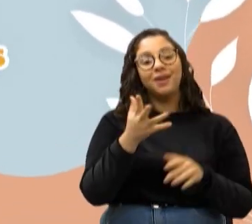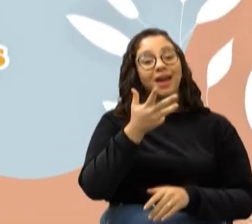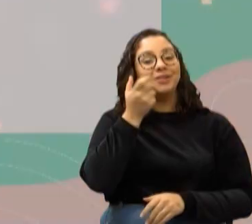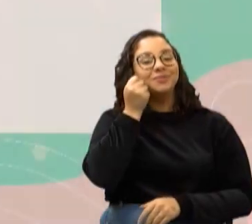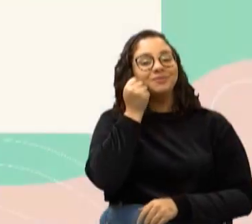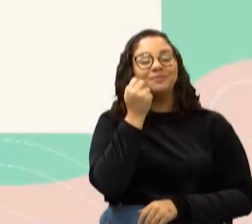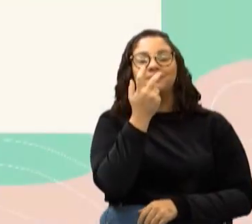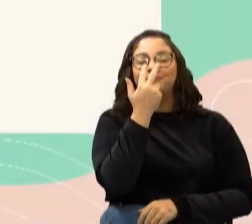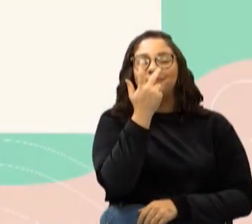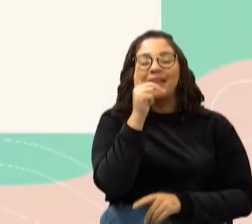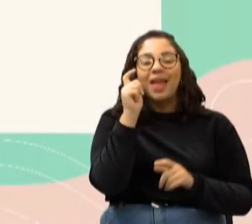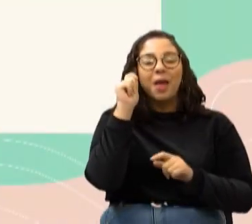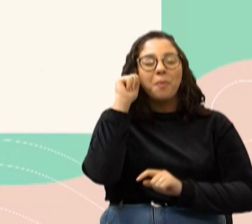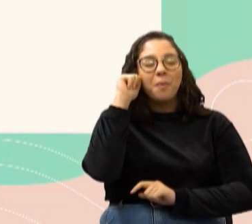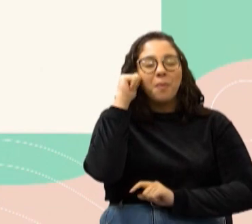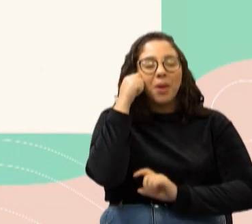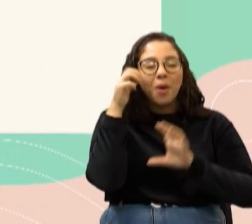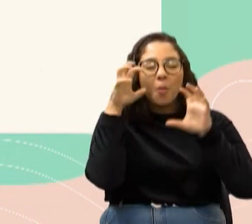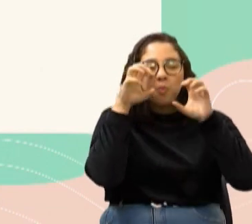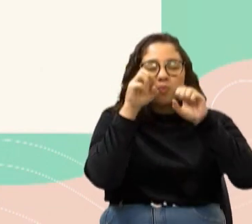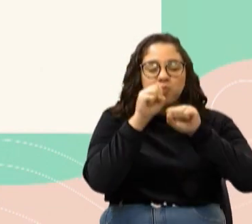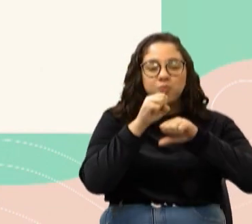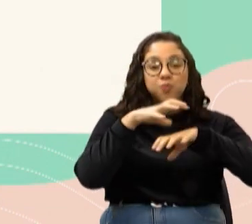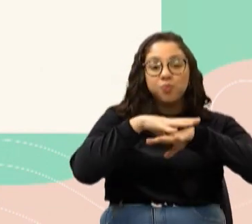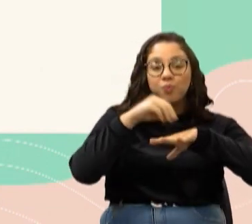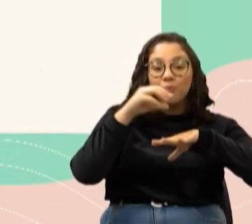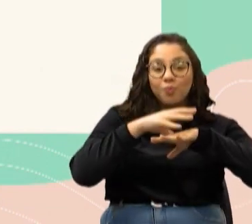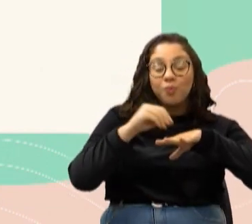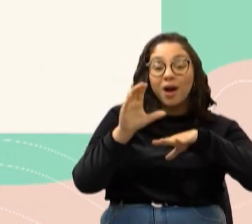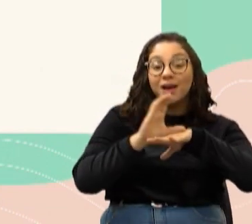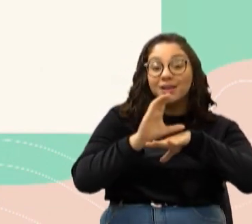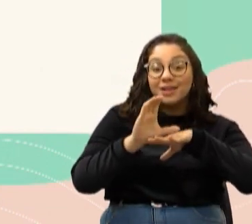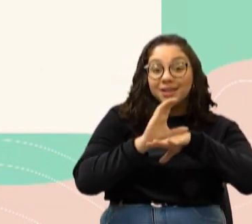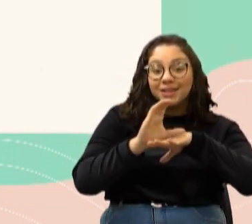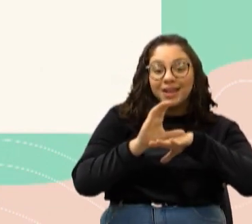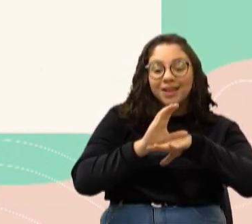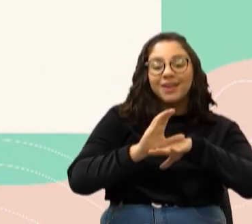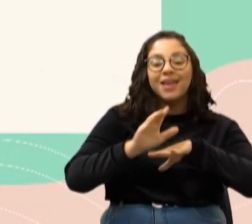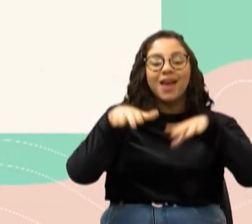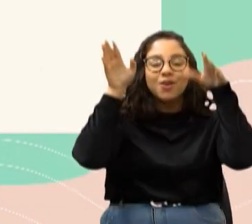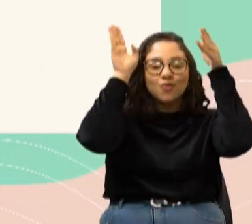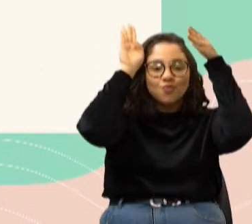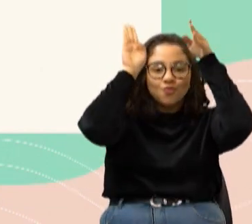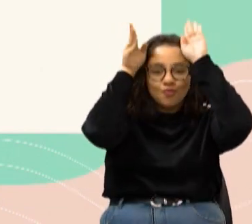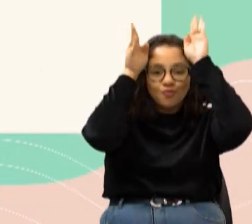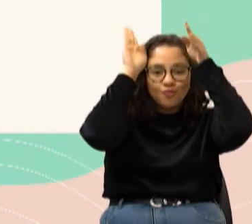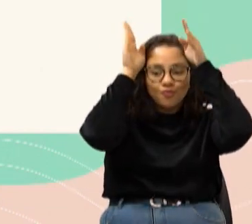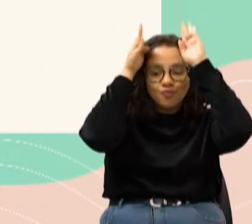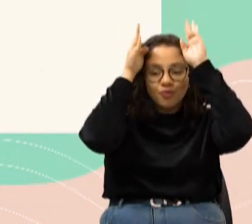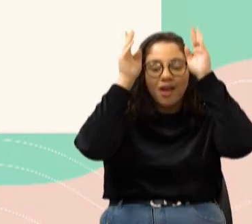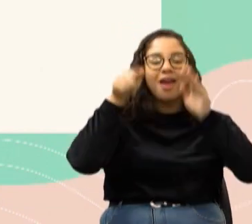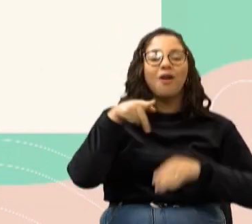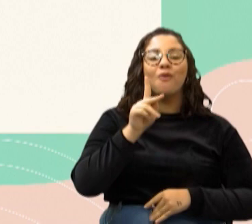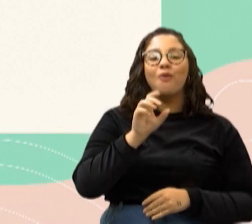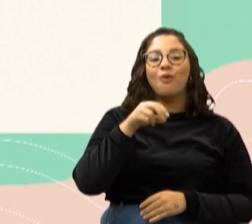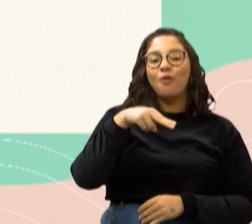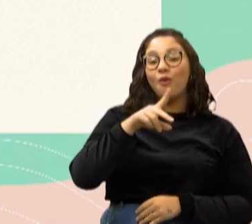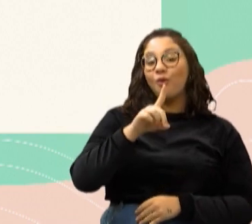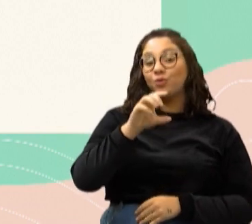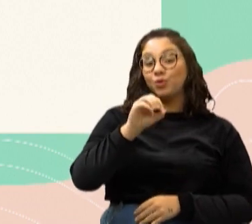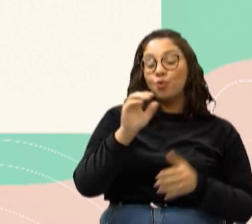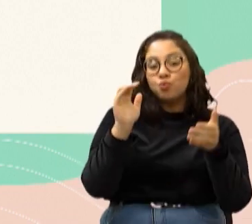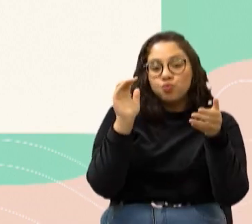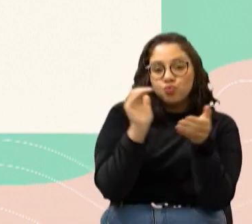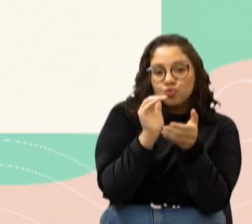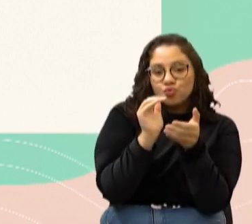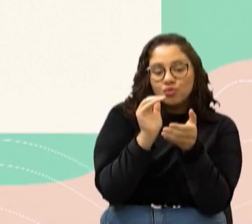para adoção. De olhos bem pretinhos, pelos na cor cinza E bem orelhudo, esse é o Condo,